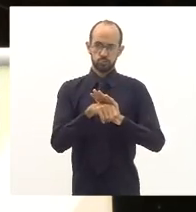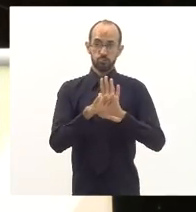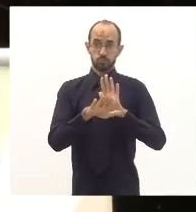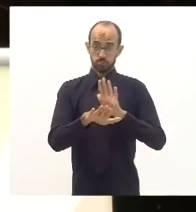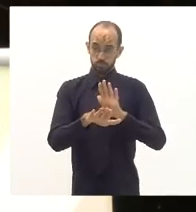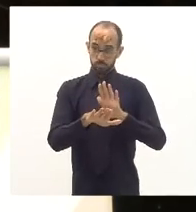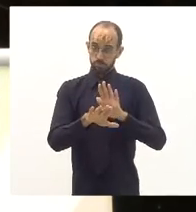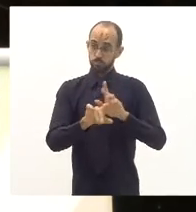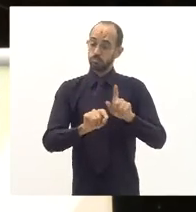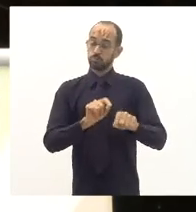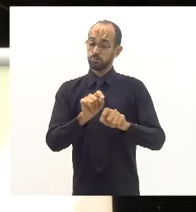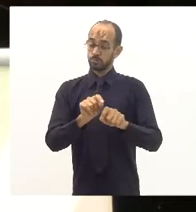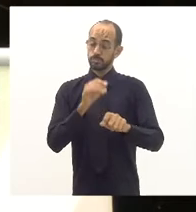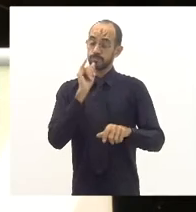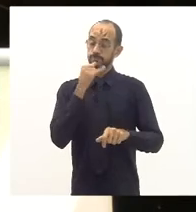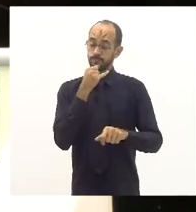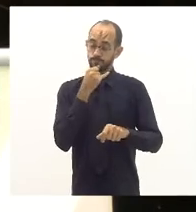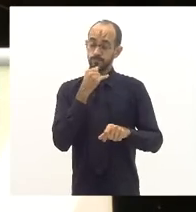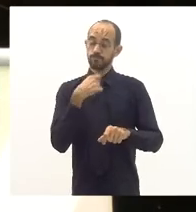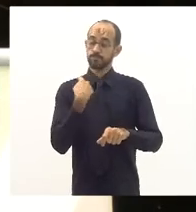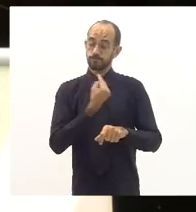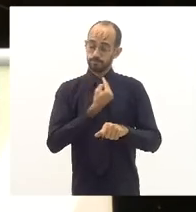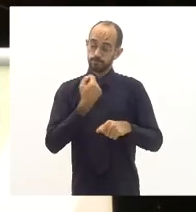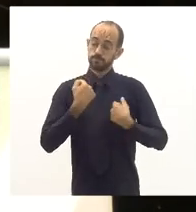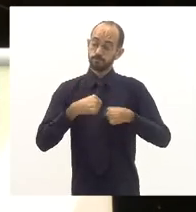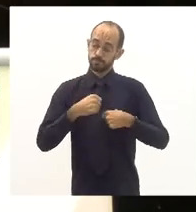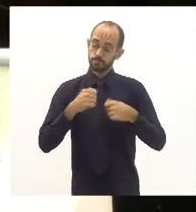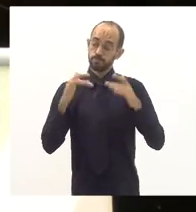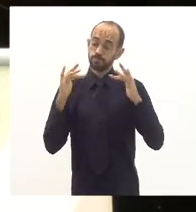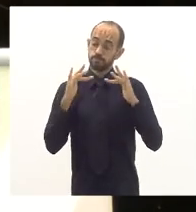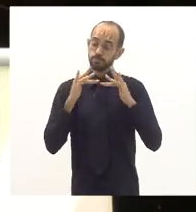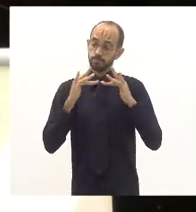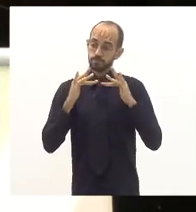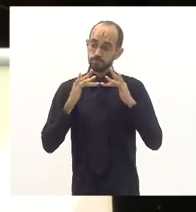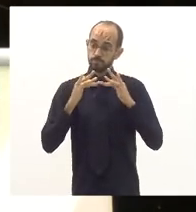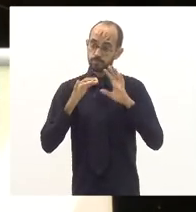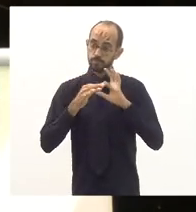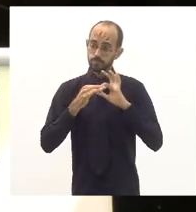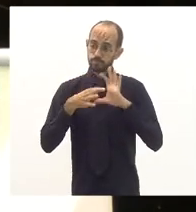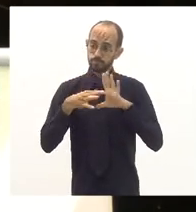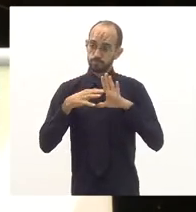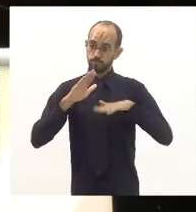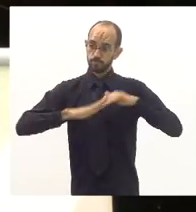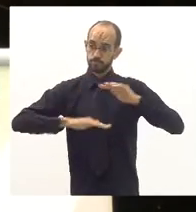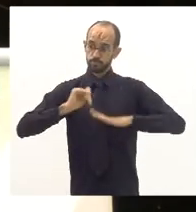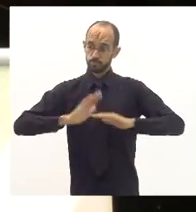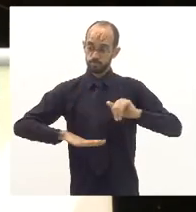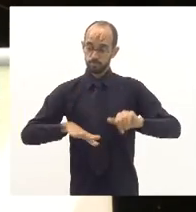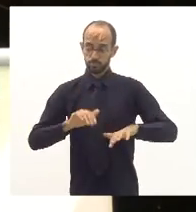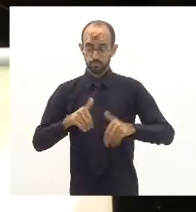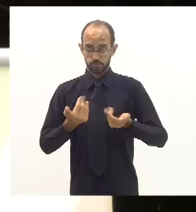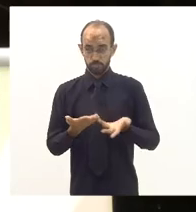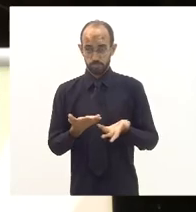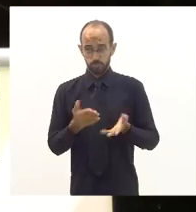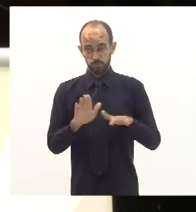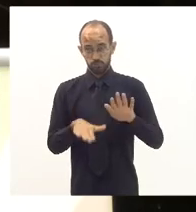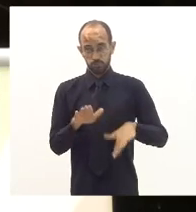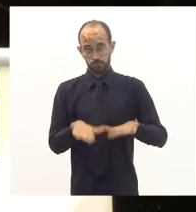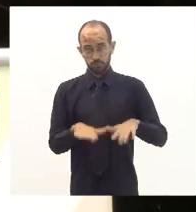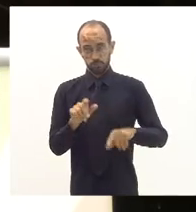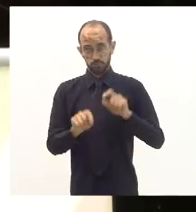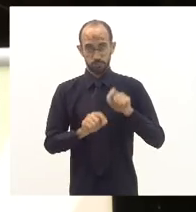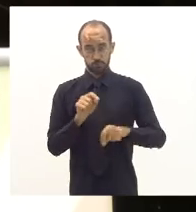Agora, infelizmente, também nós temos que lidar com o princípio da independência funcional. Então, é o que eu lhe digo. Muitas vezes,